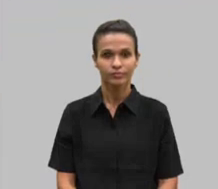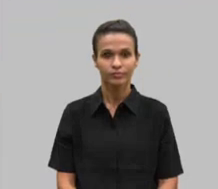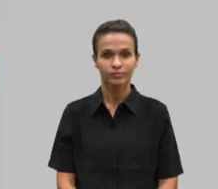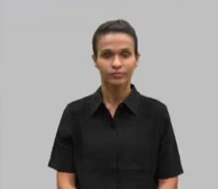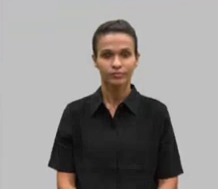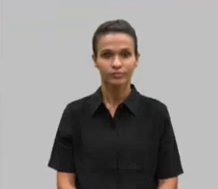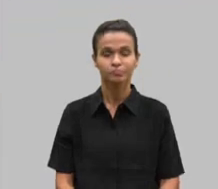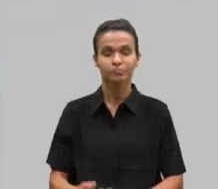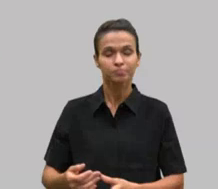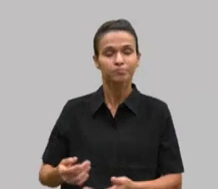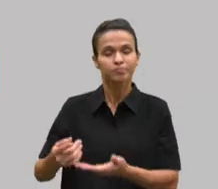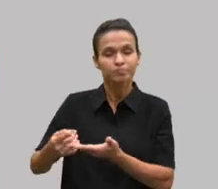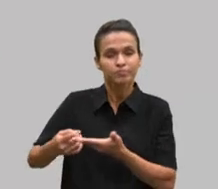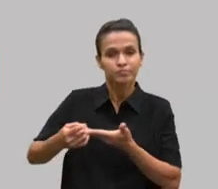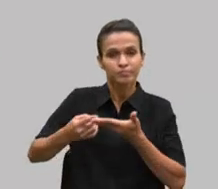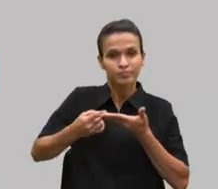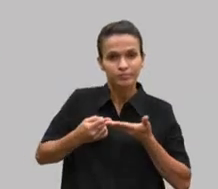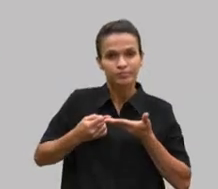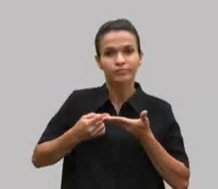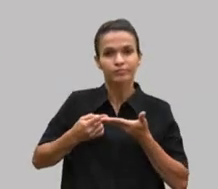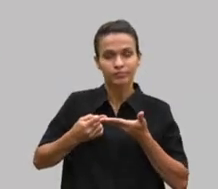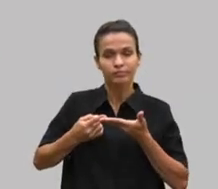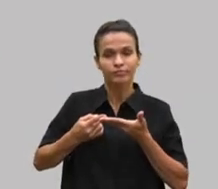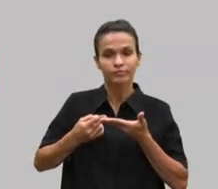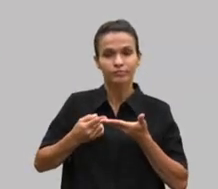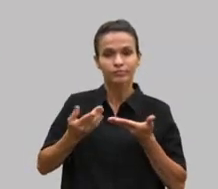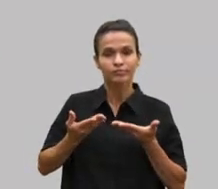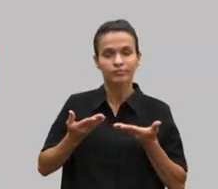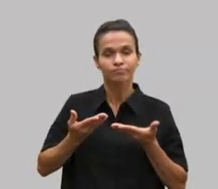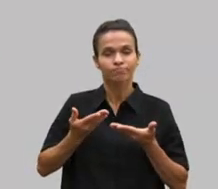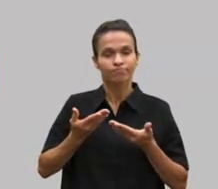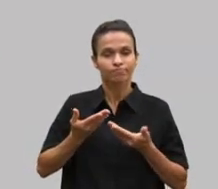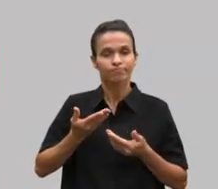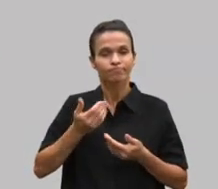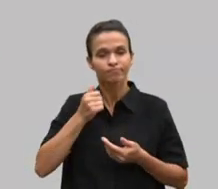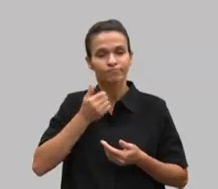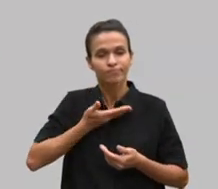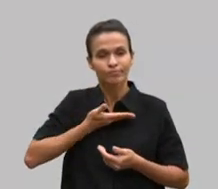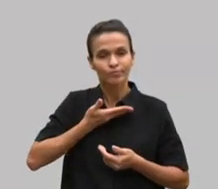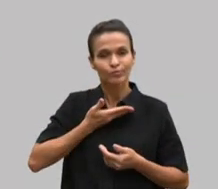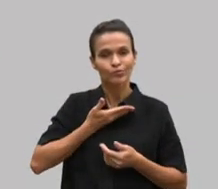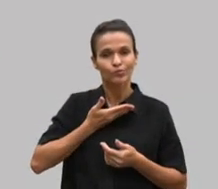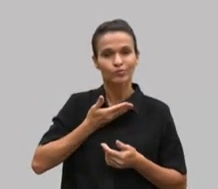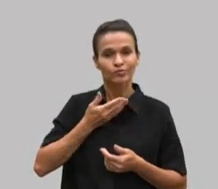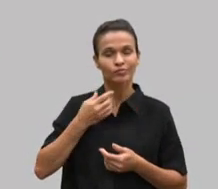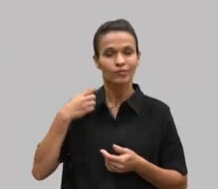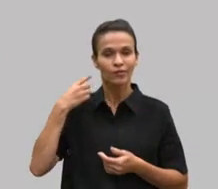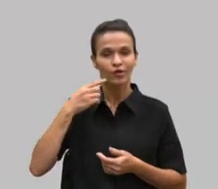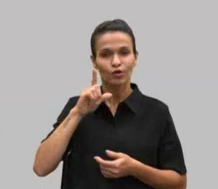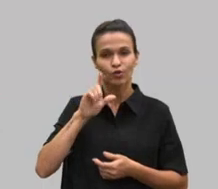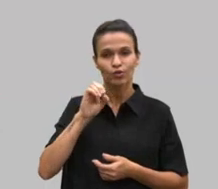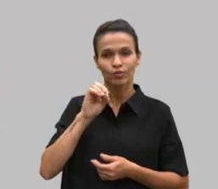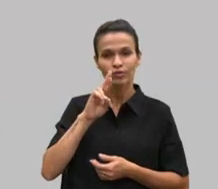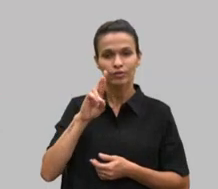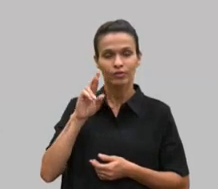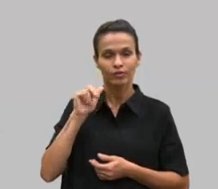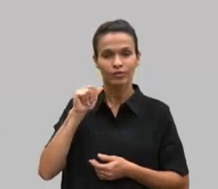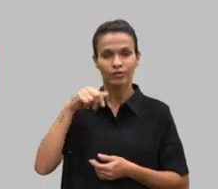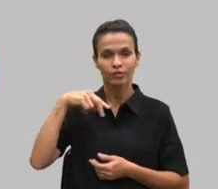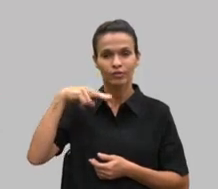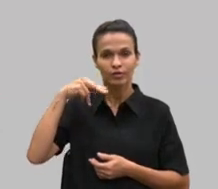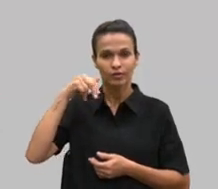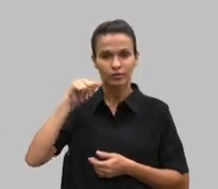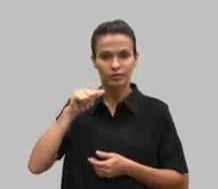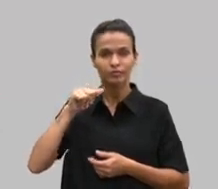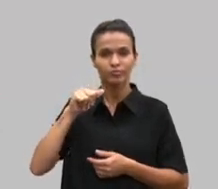Quero convidar nesse momento também querida amiga deputada Lohana para fazer acento a mesa representando a bancada